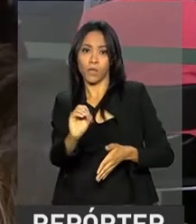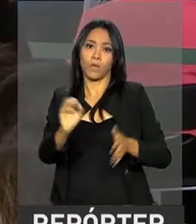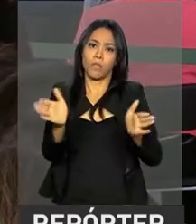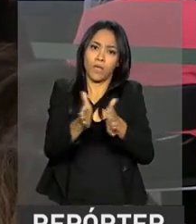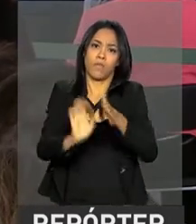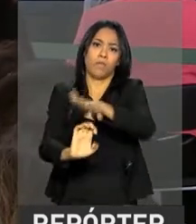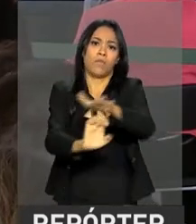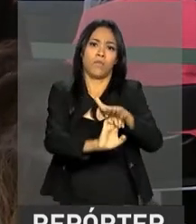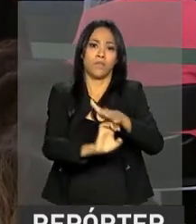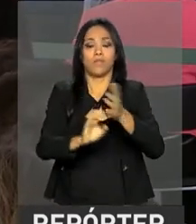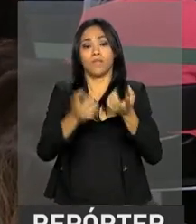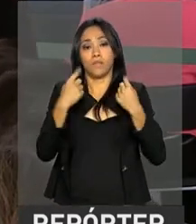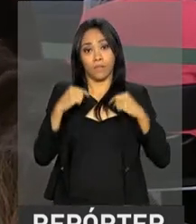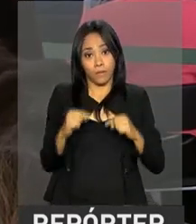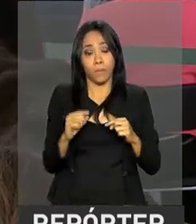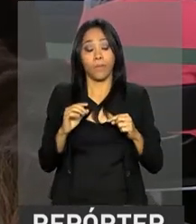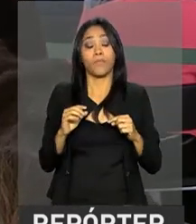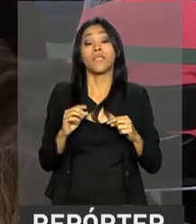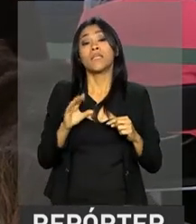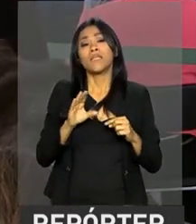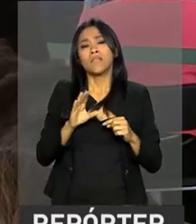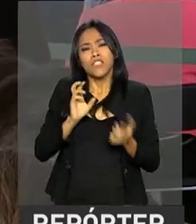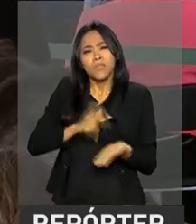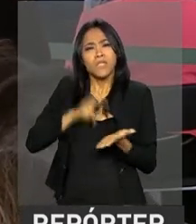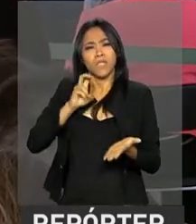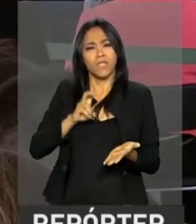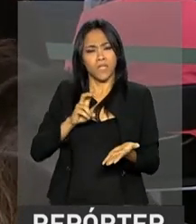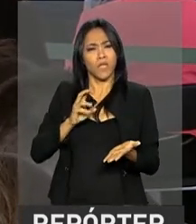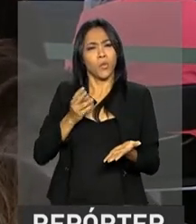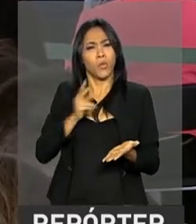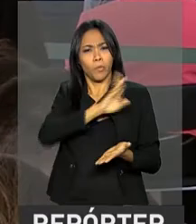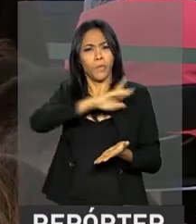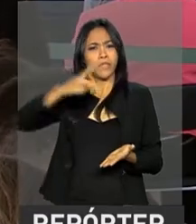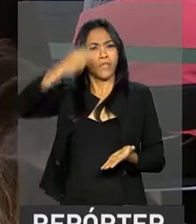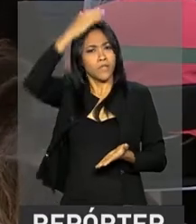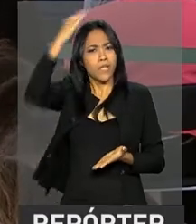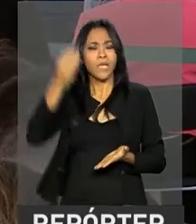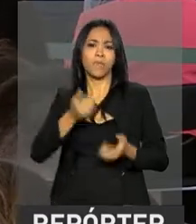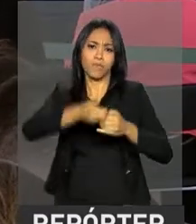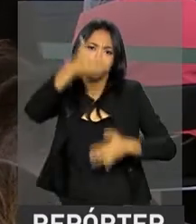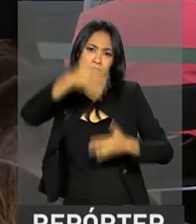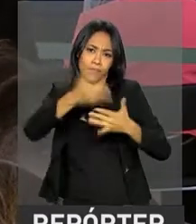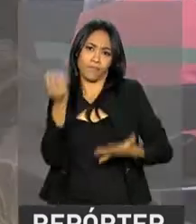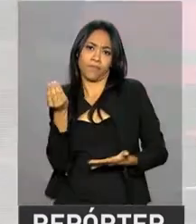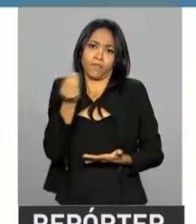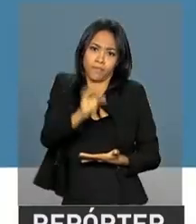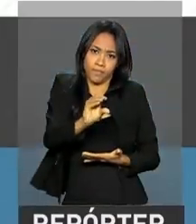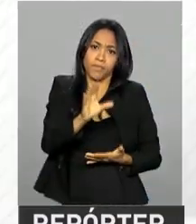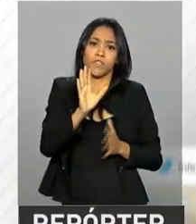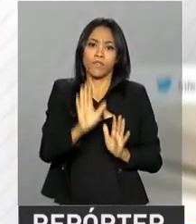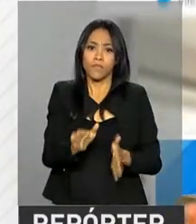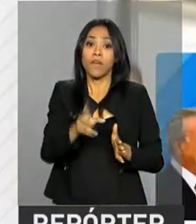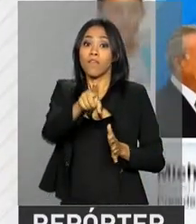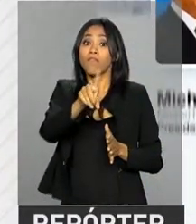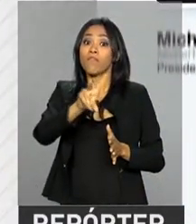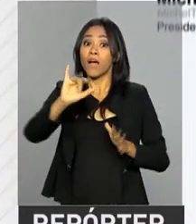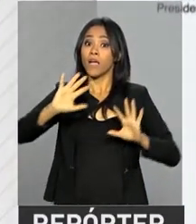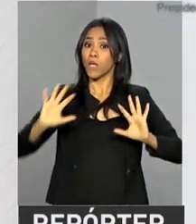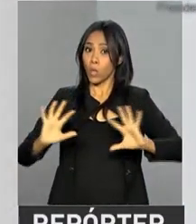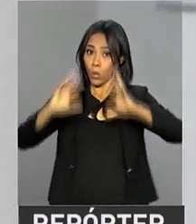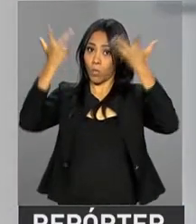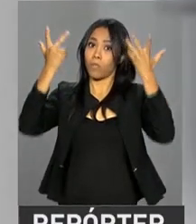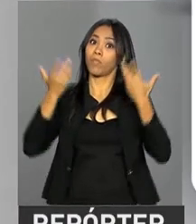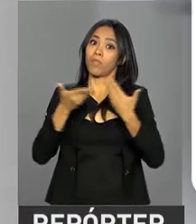cedo, o presidente Michel Temer falou sobre esse assunto nas redes sociais. Ele disse que vai comemorar essa data com micro e